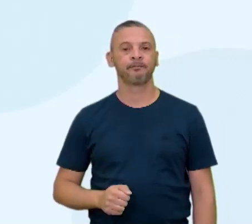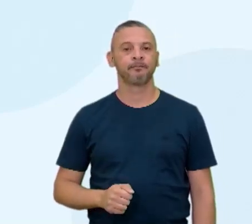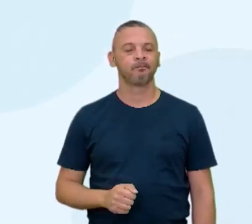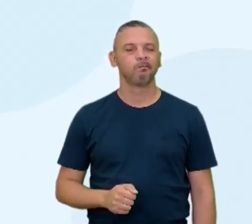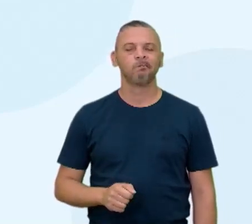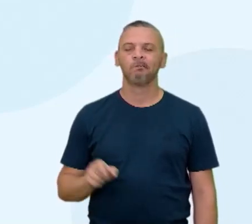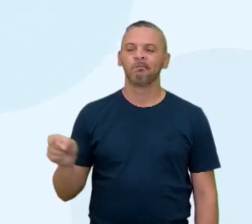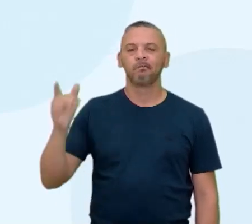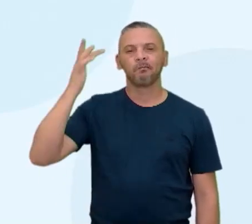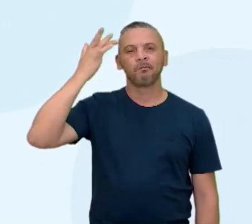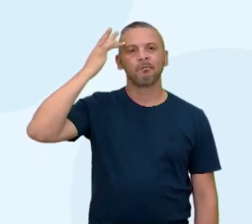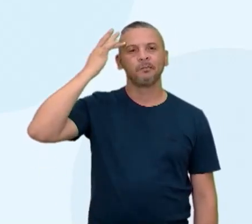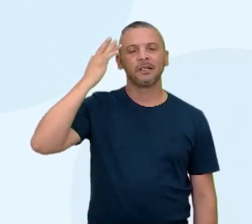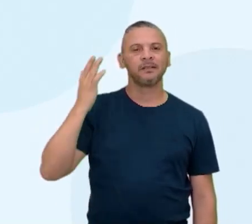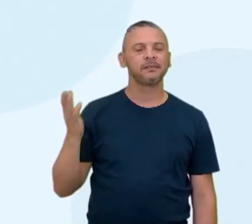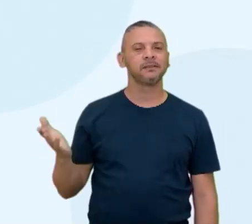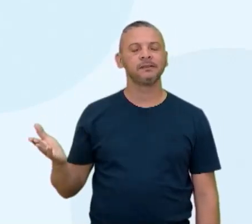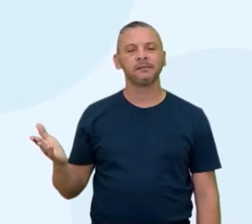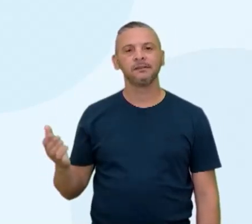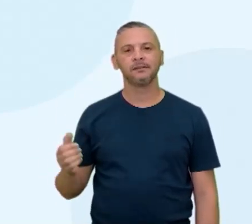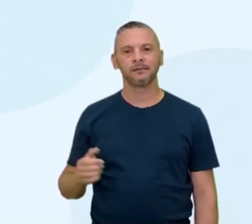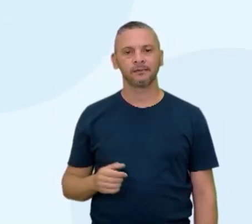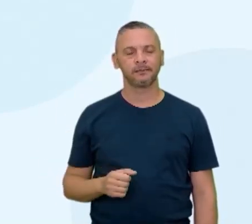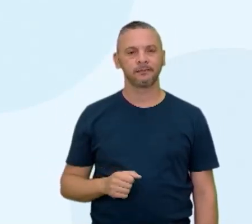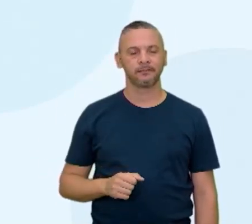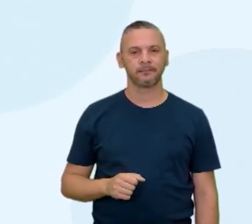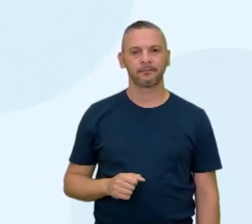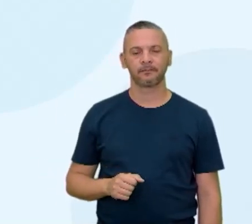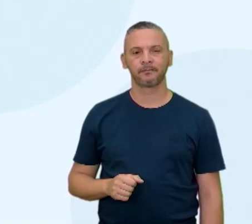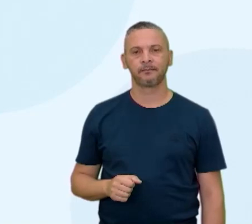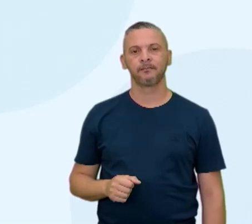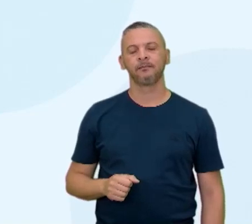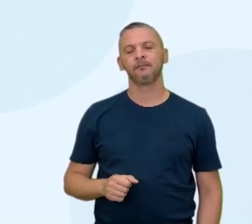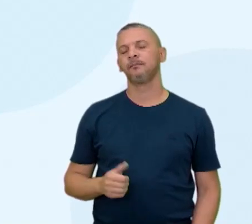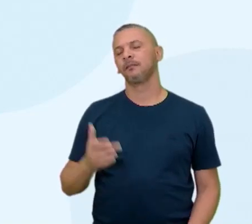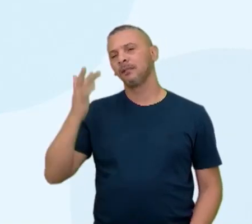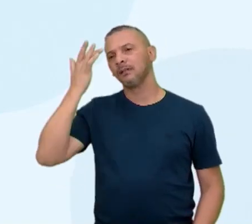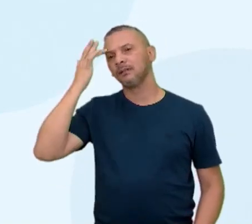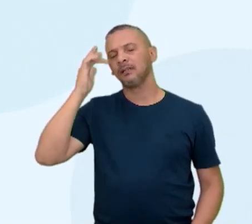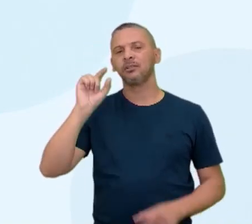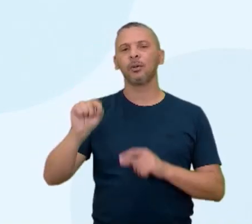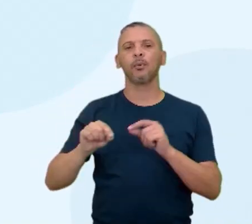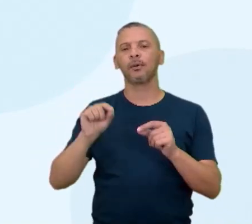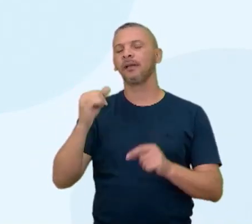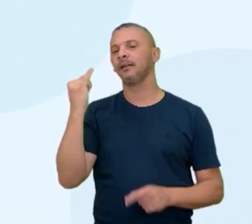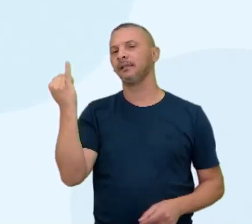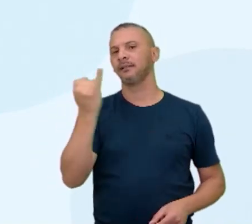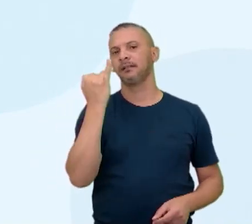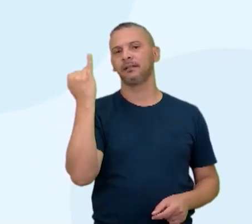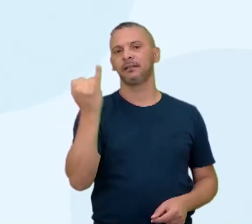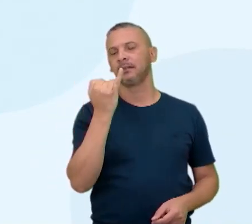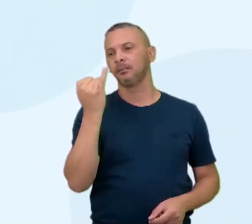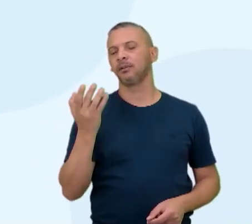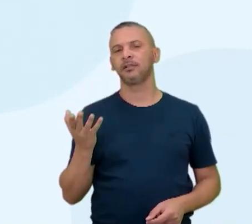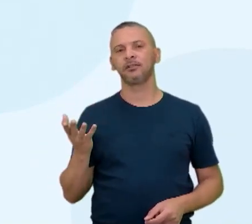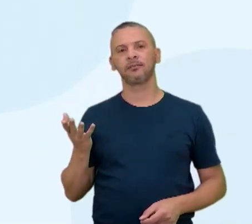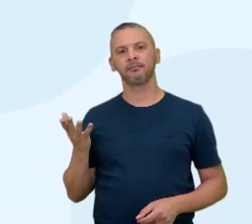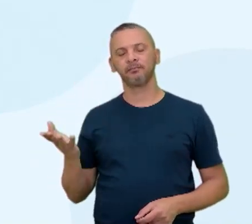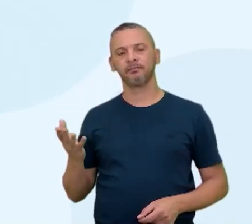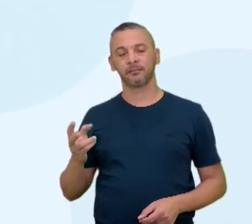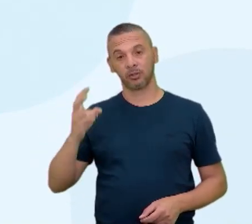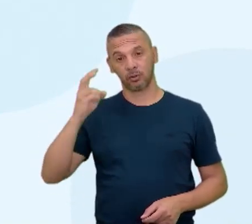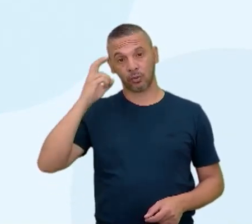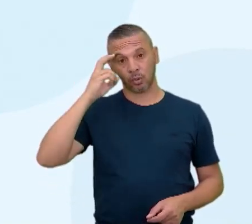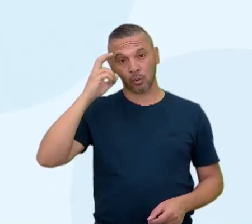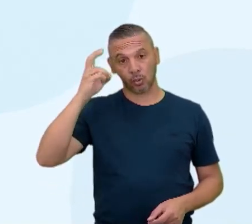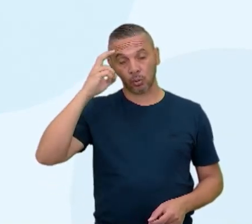O que você acha? Sincerão. Tem que ser sincerão. Sinceridade. O que você acha que é mais importante você deixar para as